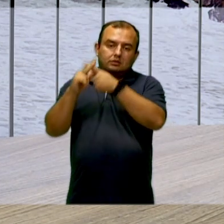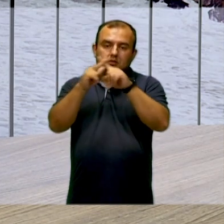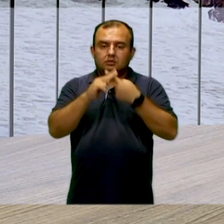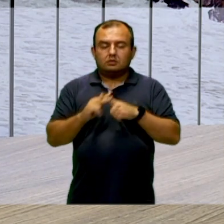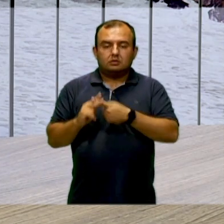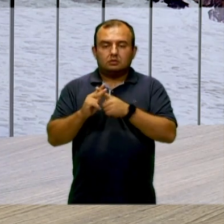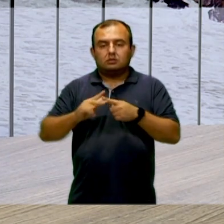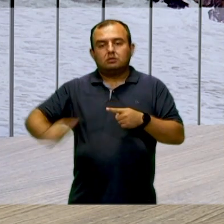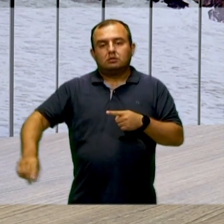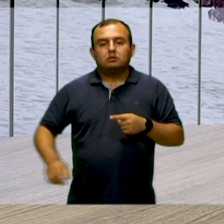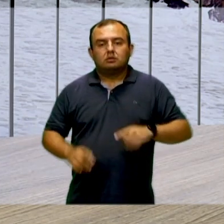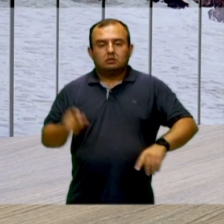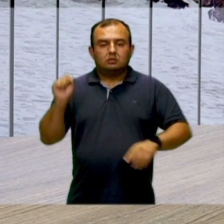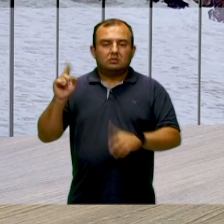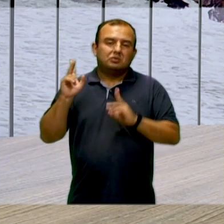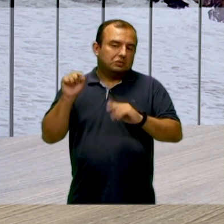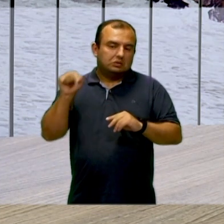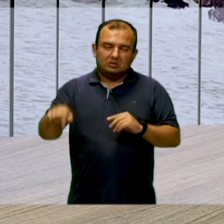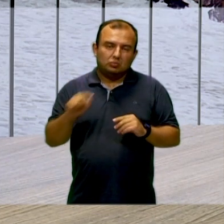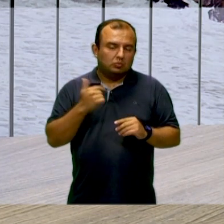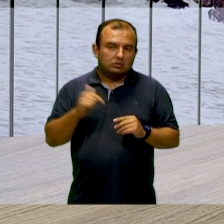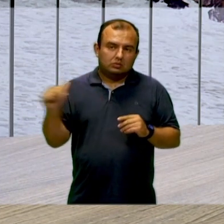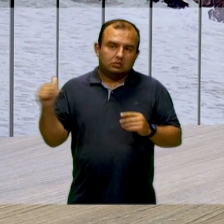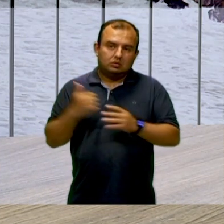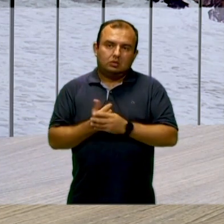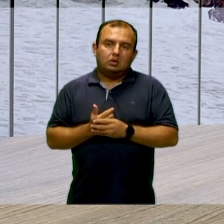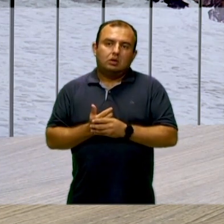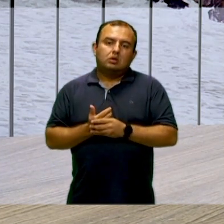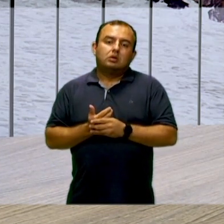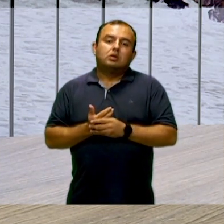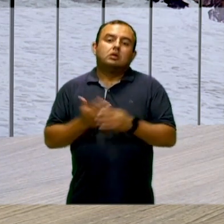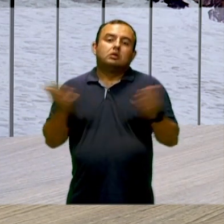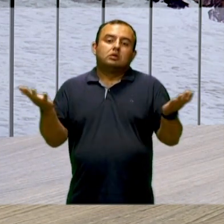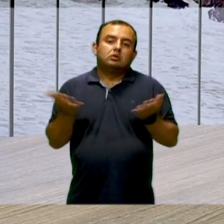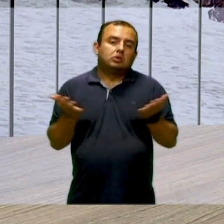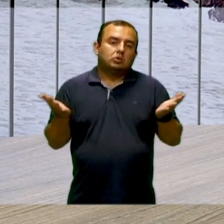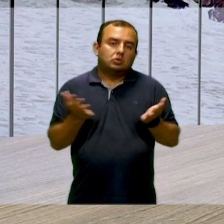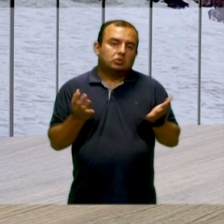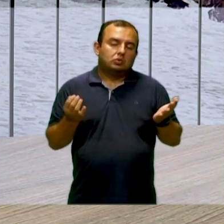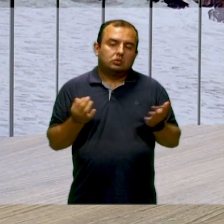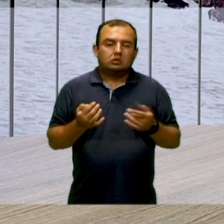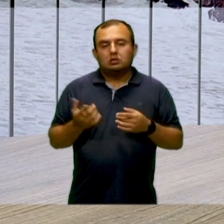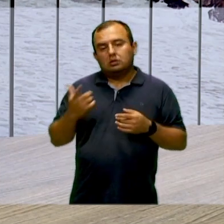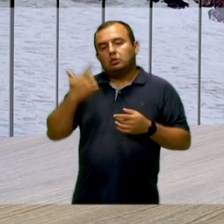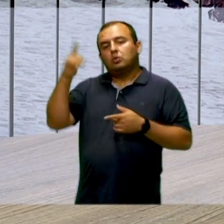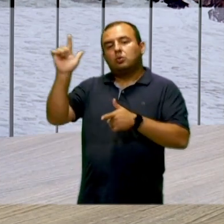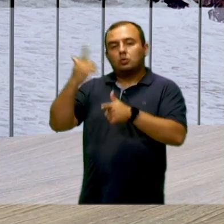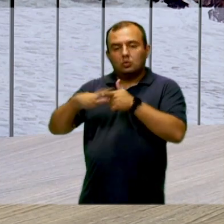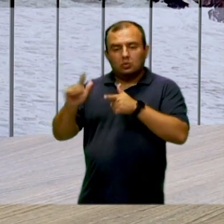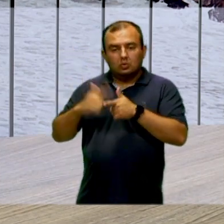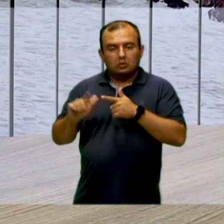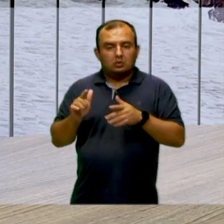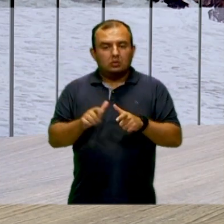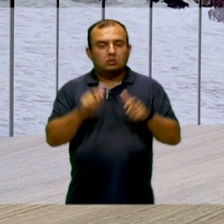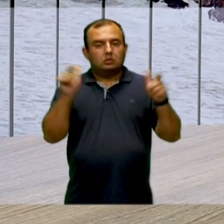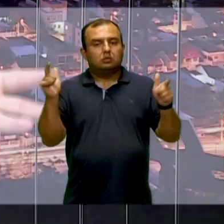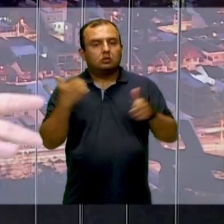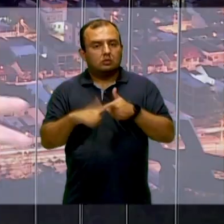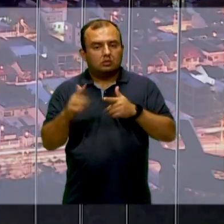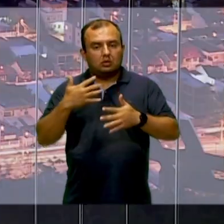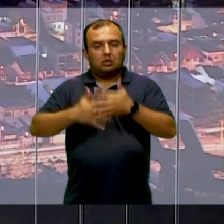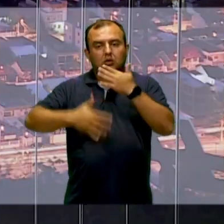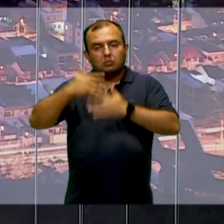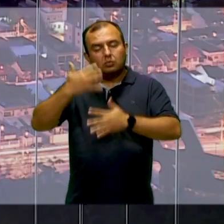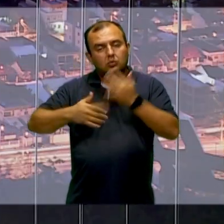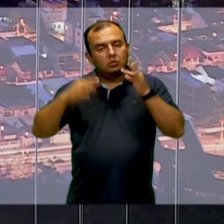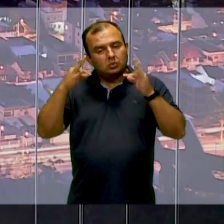de ar-condicionados, mas não daquele porte. E hoje a gente cria não tem... outro problema para vocês. É um grande Porque problema. atrapalha tudo, né?